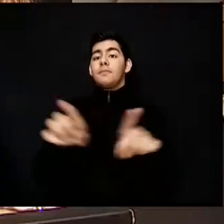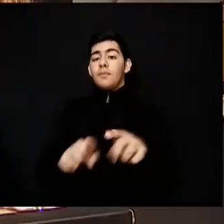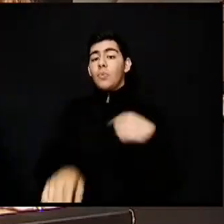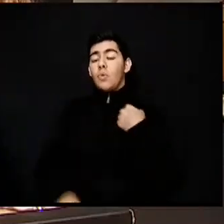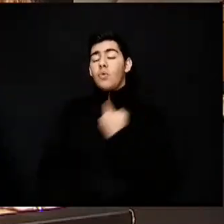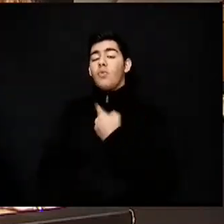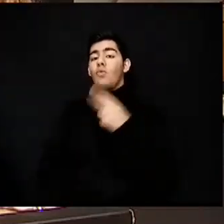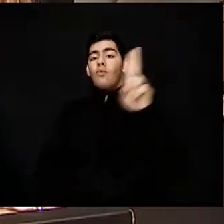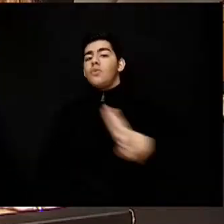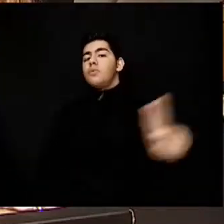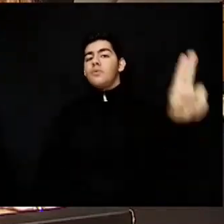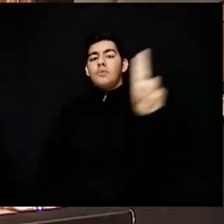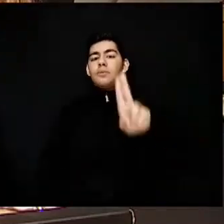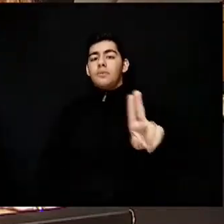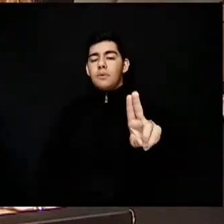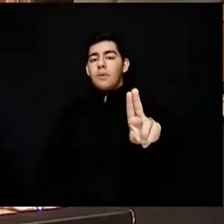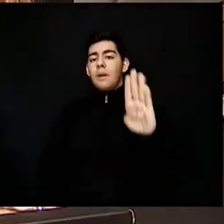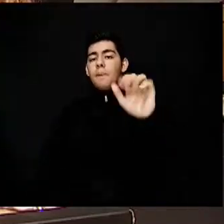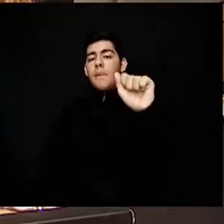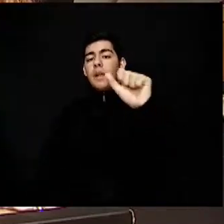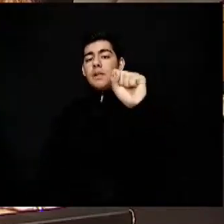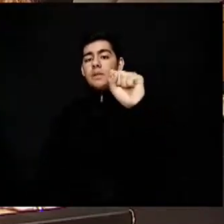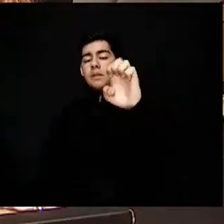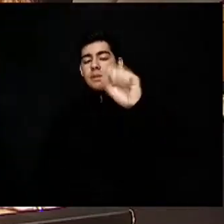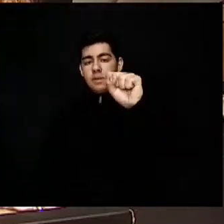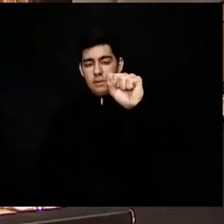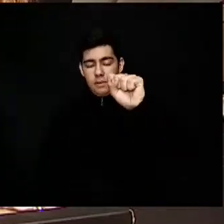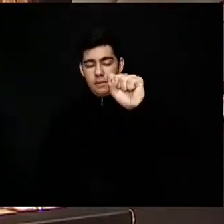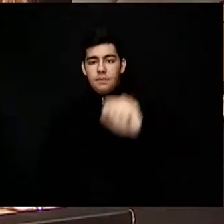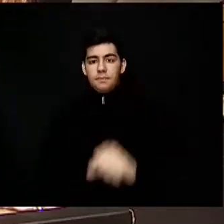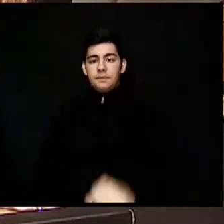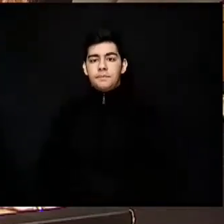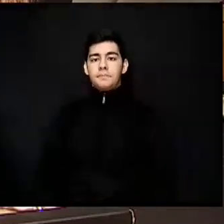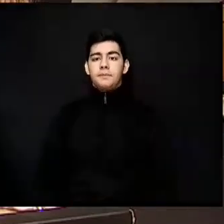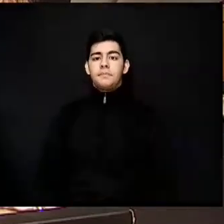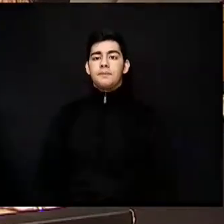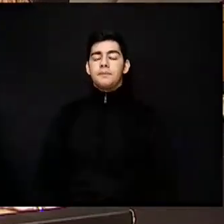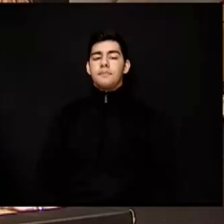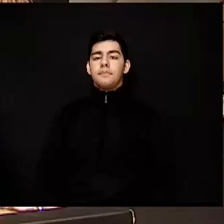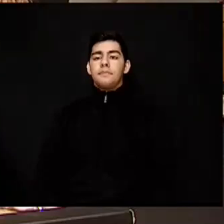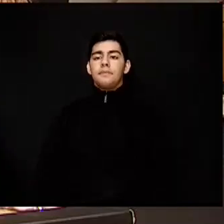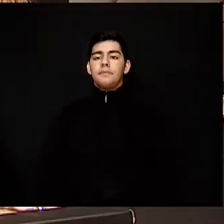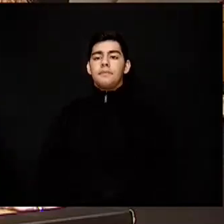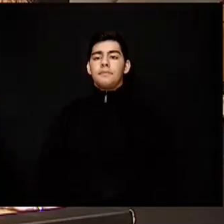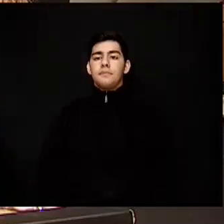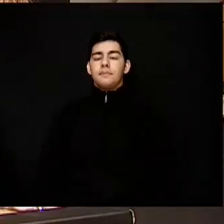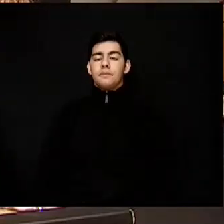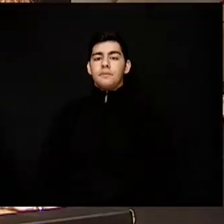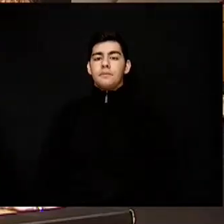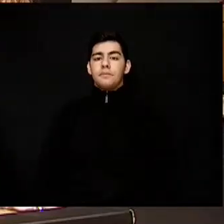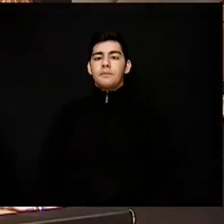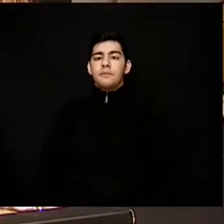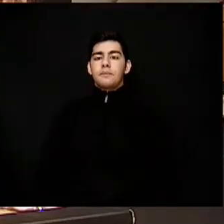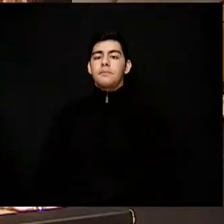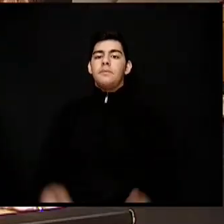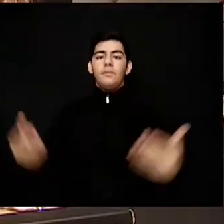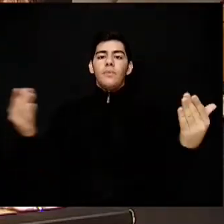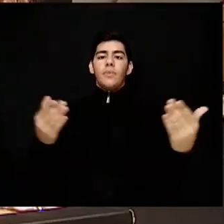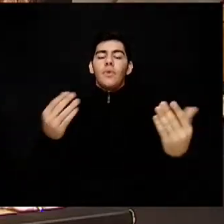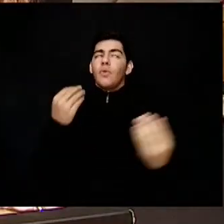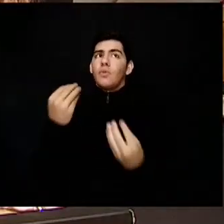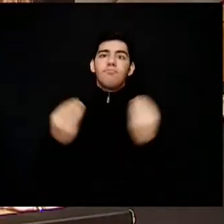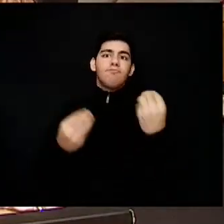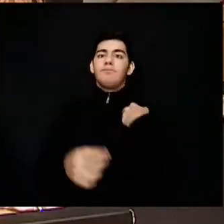as bases, né? As bases com pino de brinco. E agora, como que a gente vai dar vida